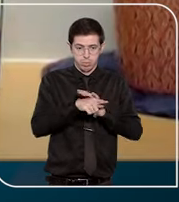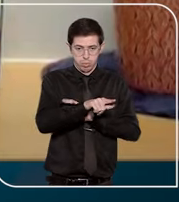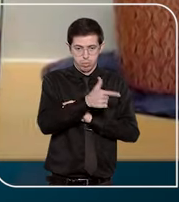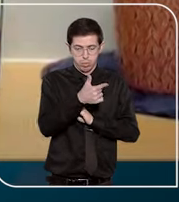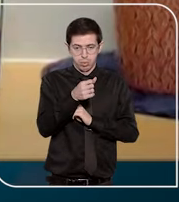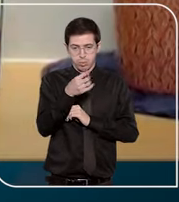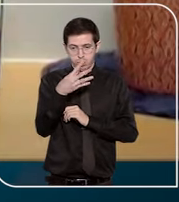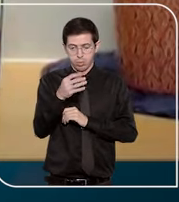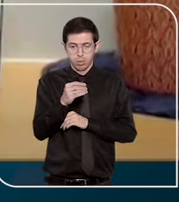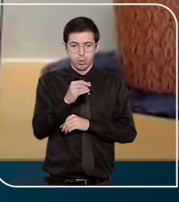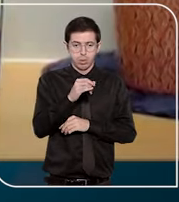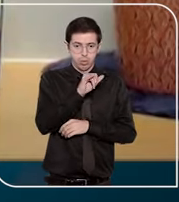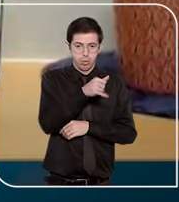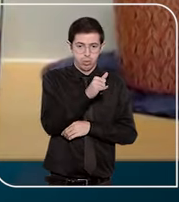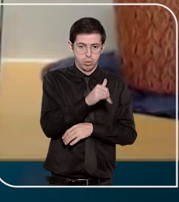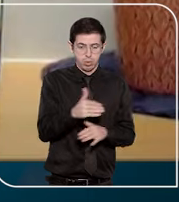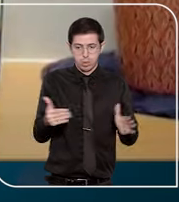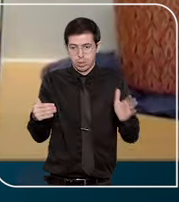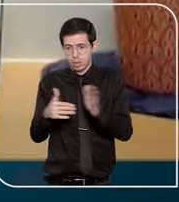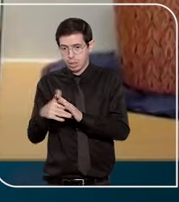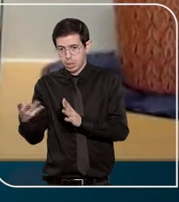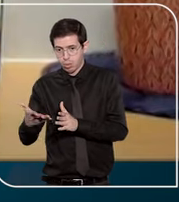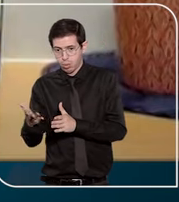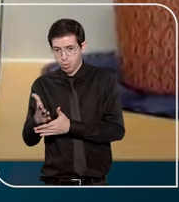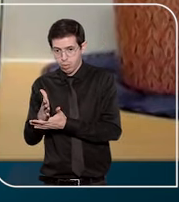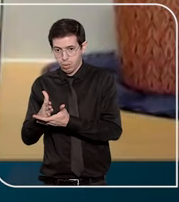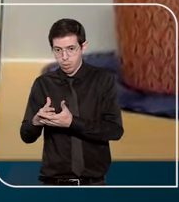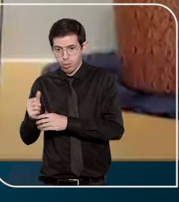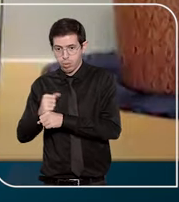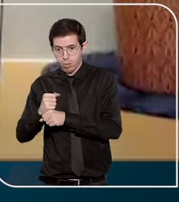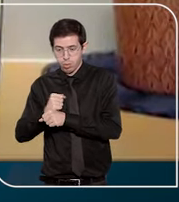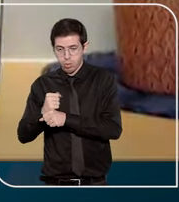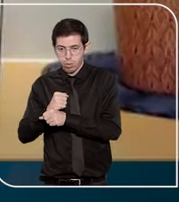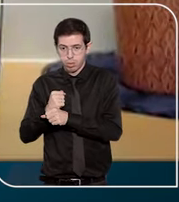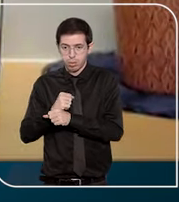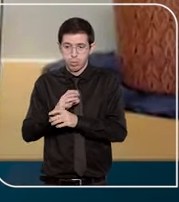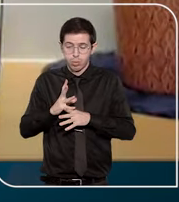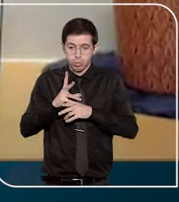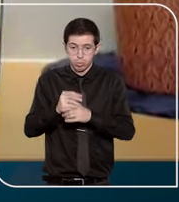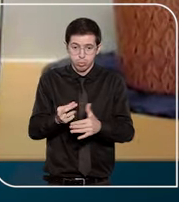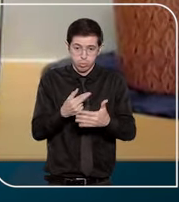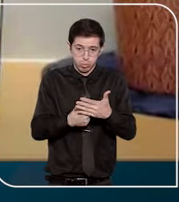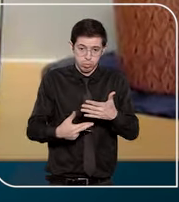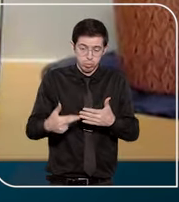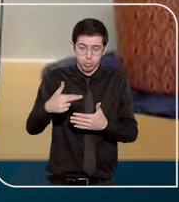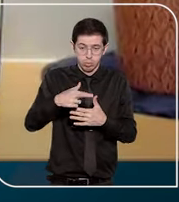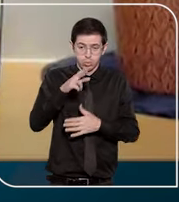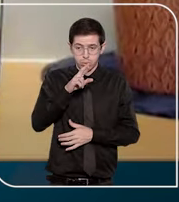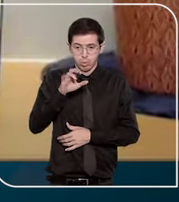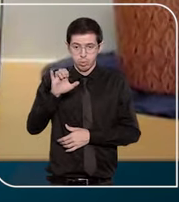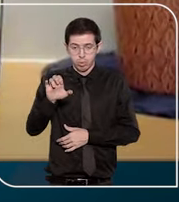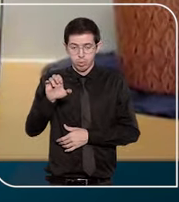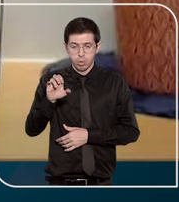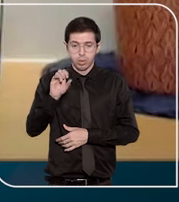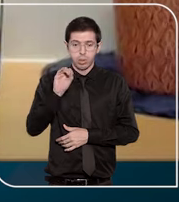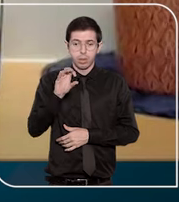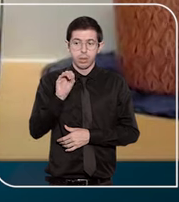de janeiro até agora, o meio do ano. De todos os recursos extraordinários interpostos,